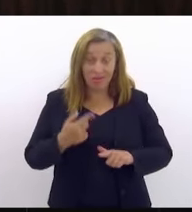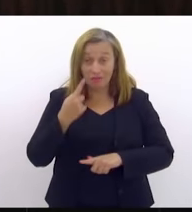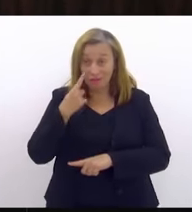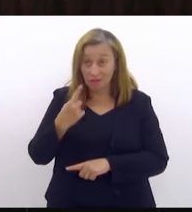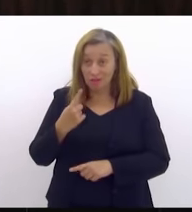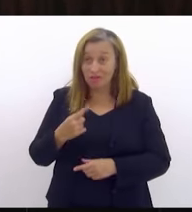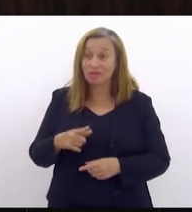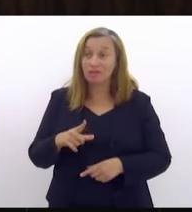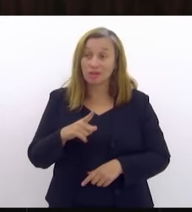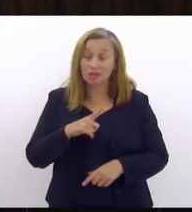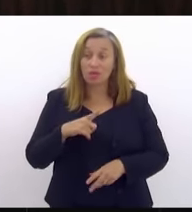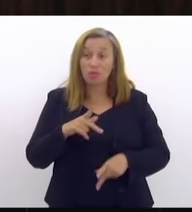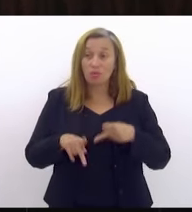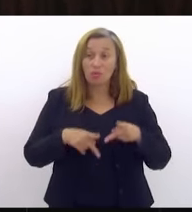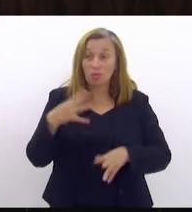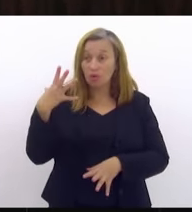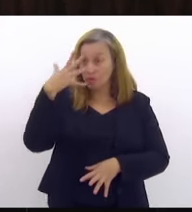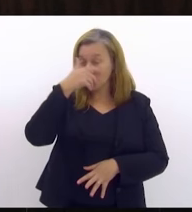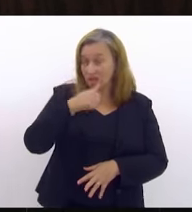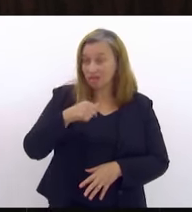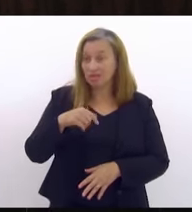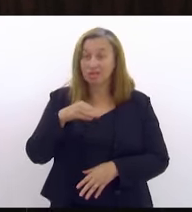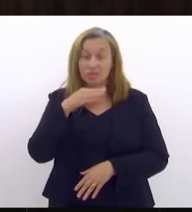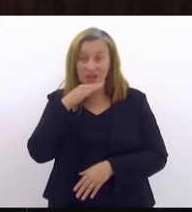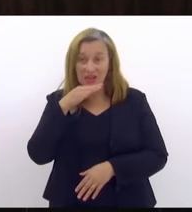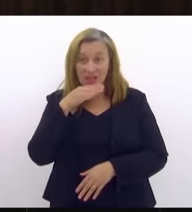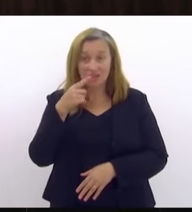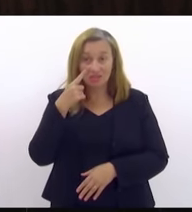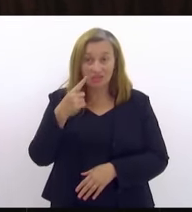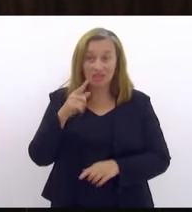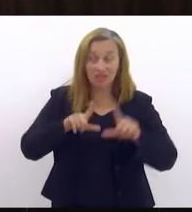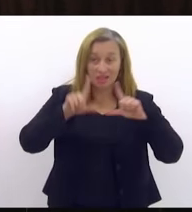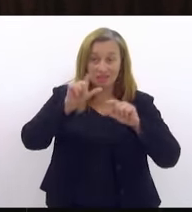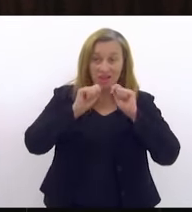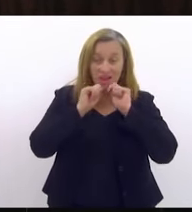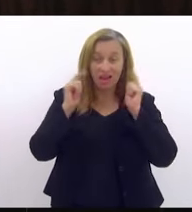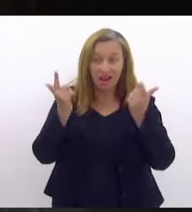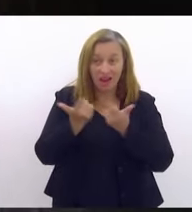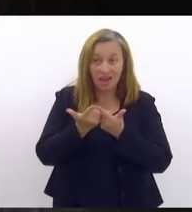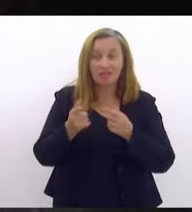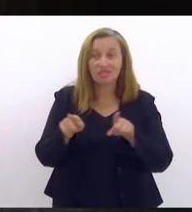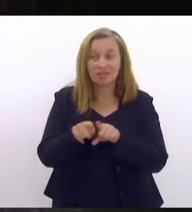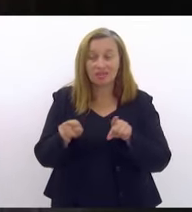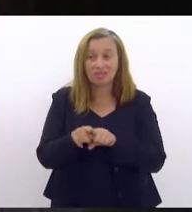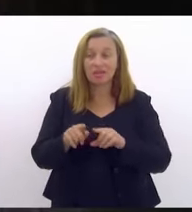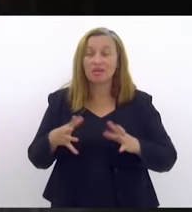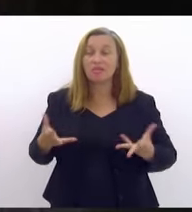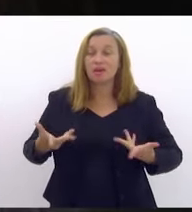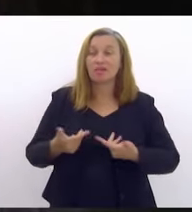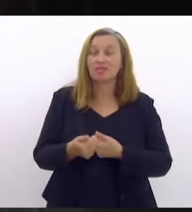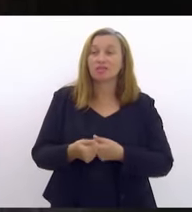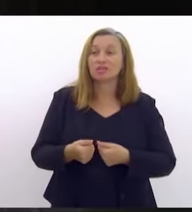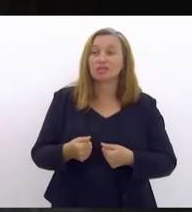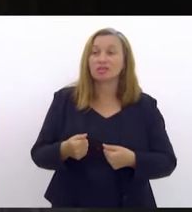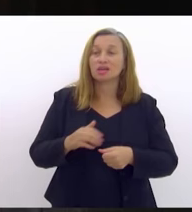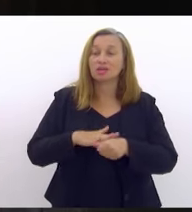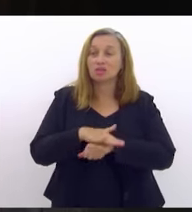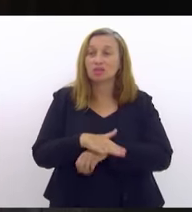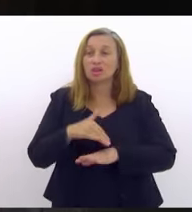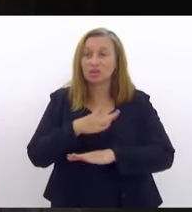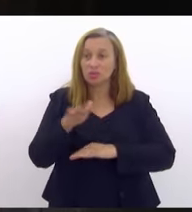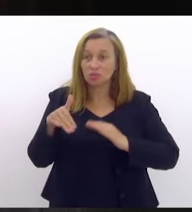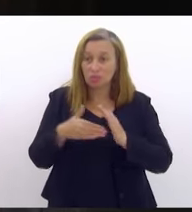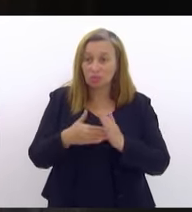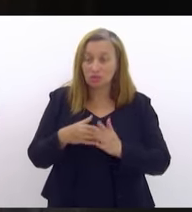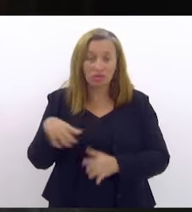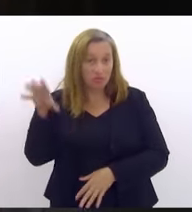assistindo e tem um povo lindo lá de Mangaratiba nos assistindo na TV Alerj. Maravilhosa noite a todos, me ouvem bem?